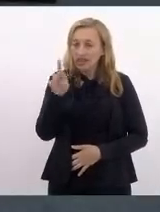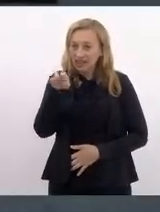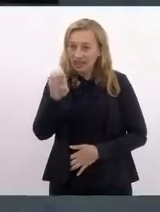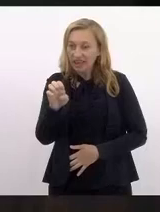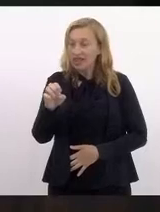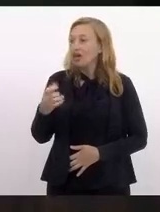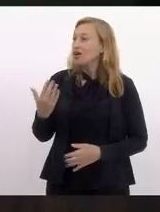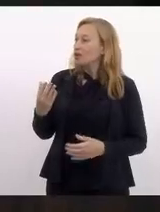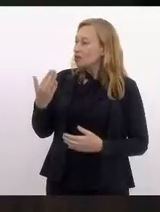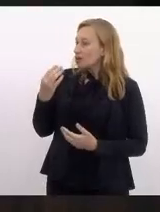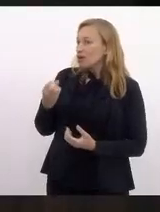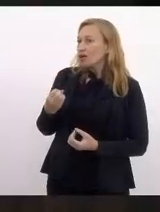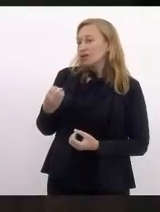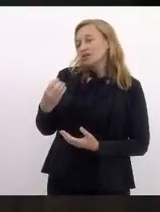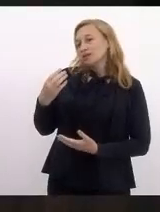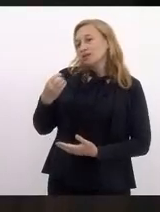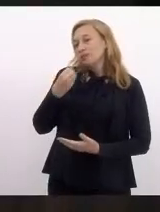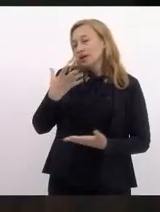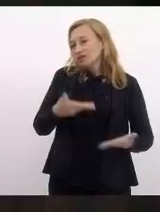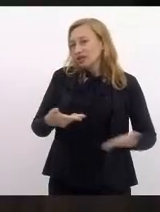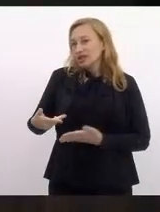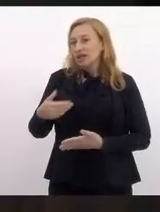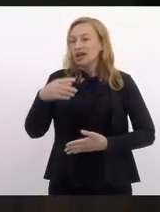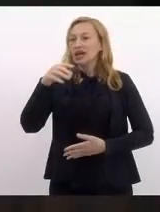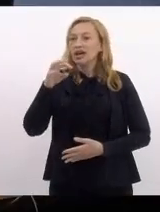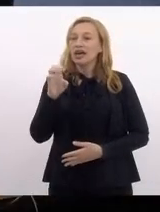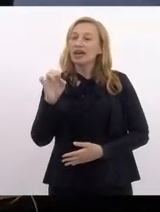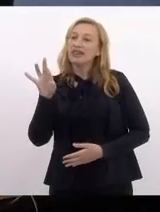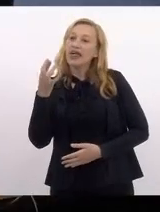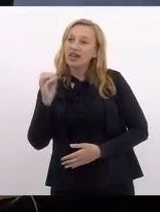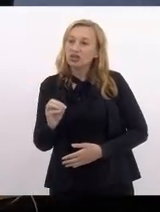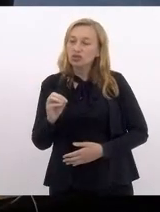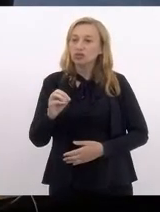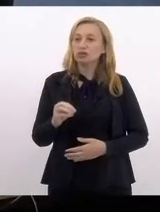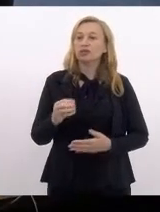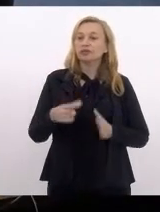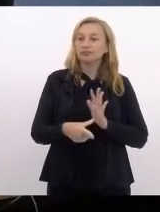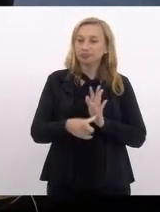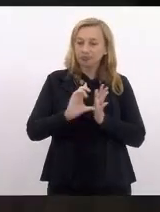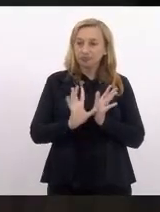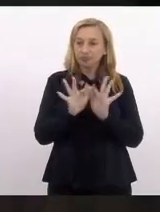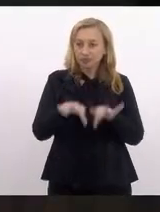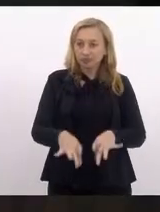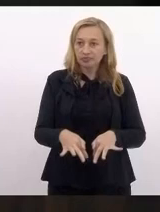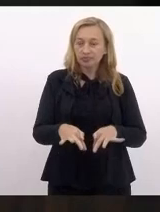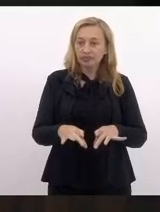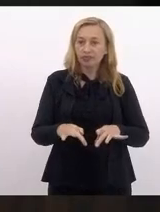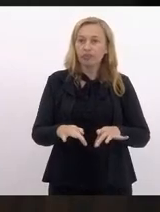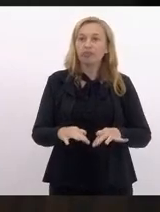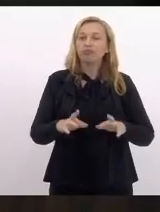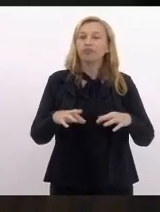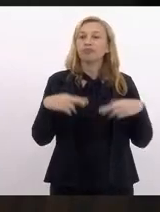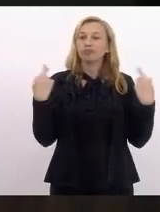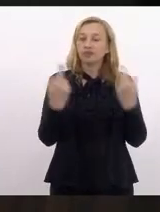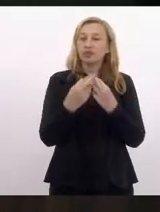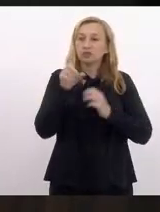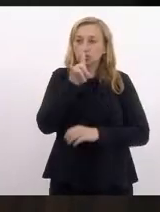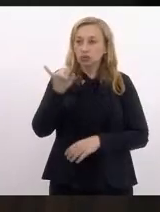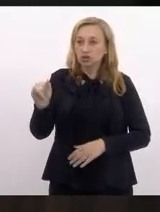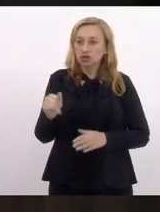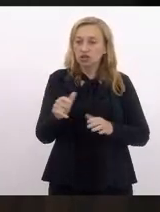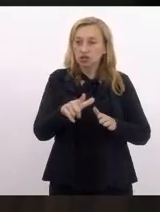Isabelle vindo Ernest o meu irmão e eu apresentei antes de encerrar a primeira sessão ordinária do dia